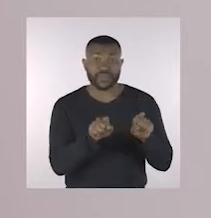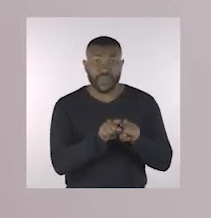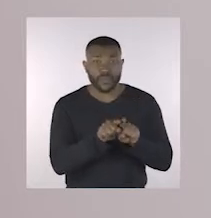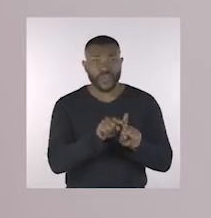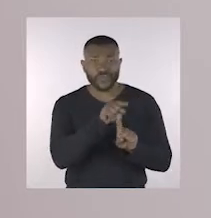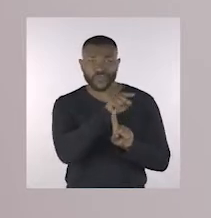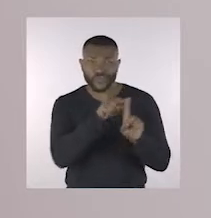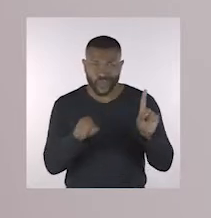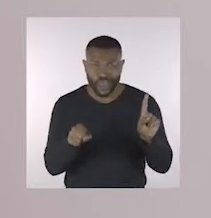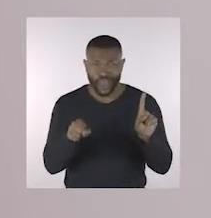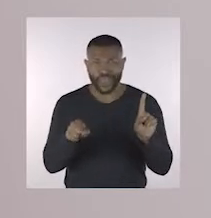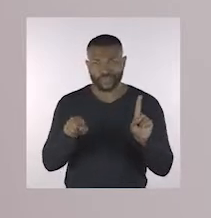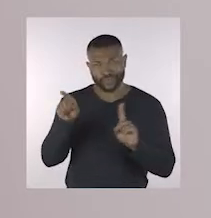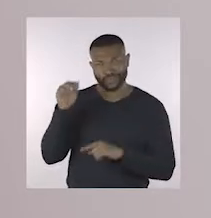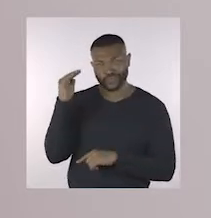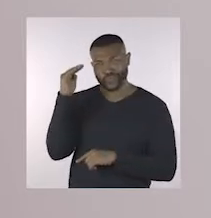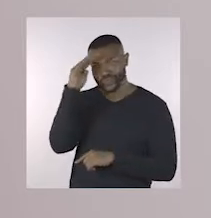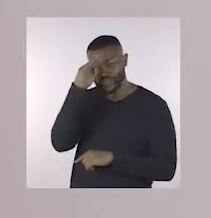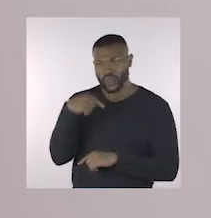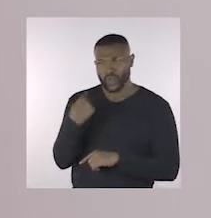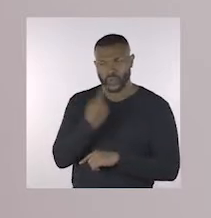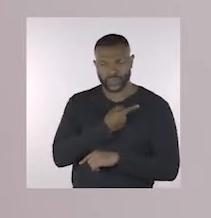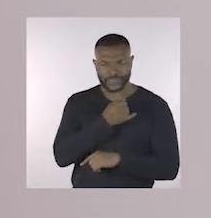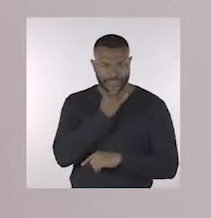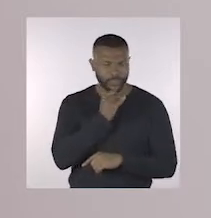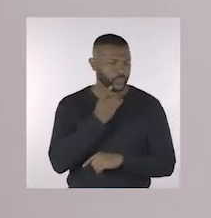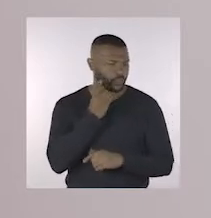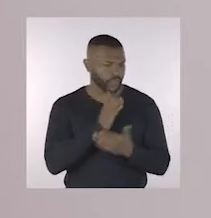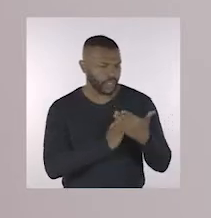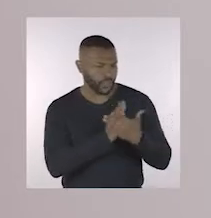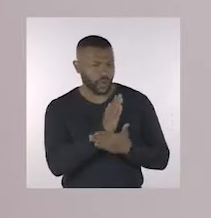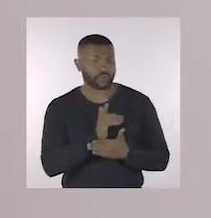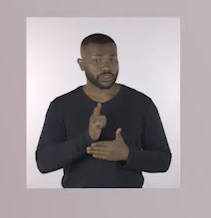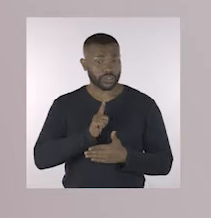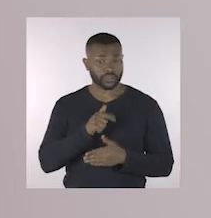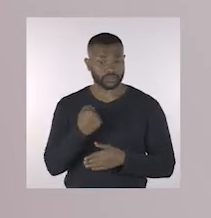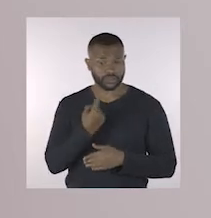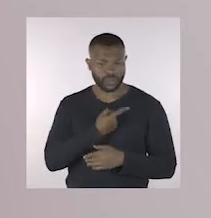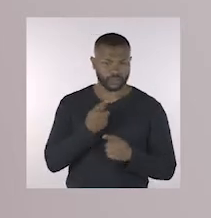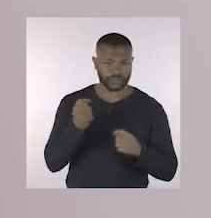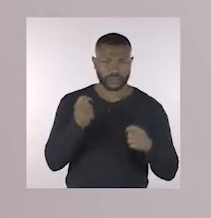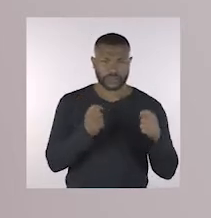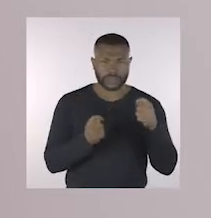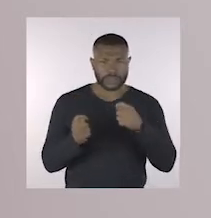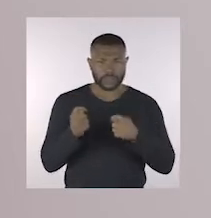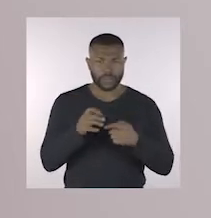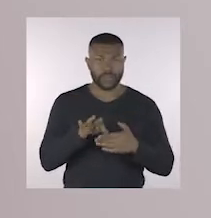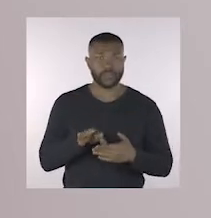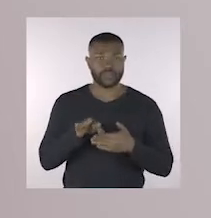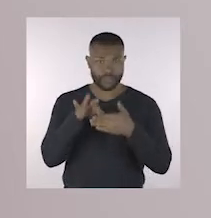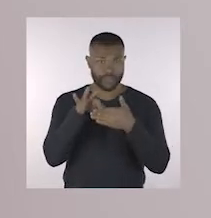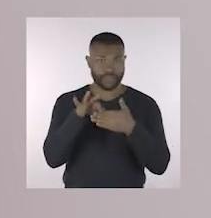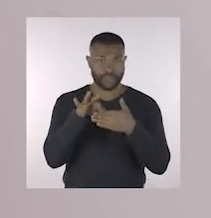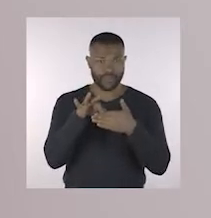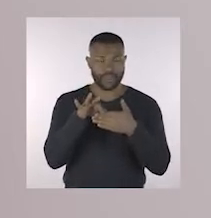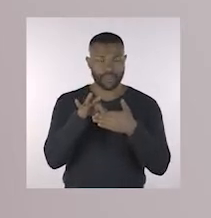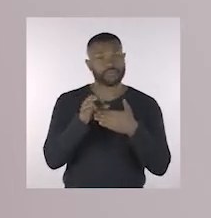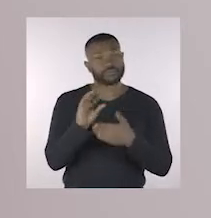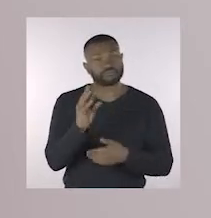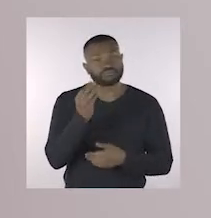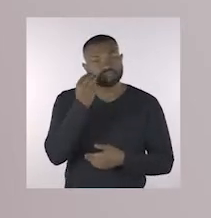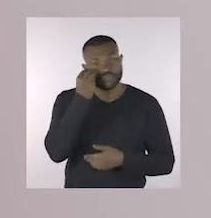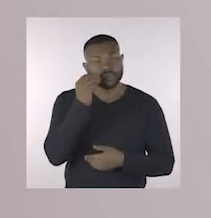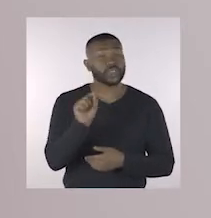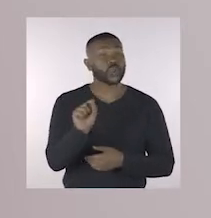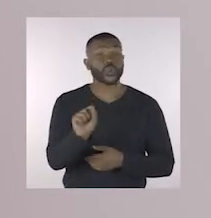dos vetos da do bolsonaro aquilo que a gente a prova tudo lá sobre a nossa liderança né a gente